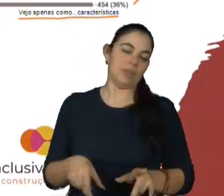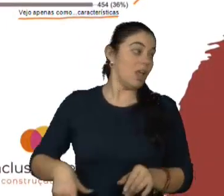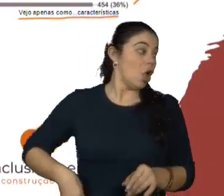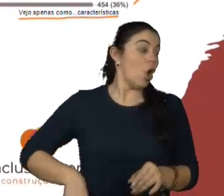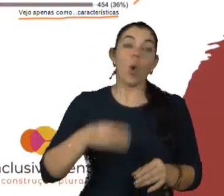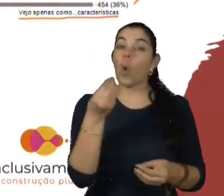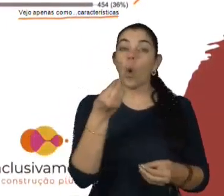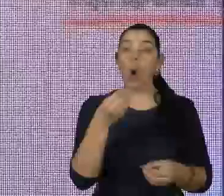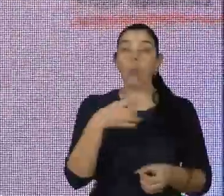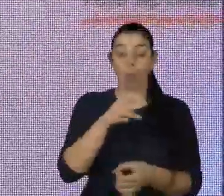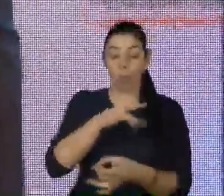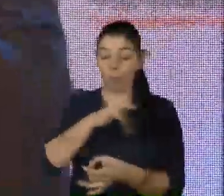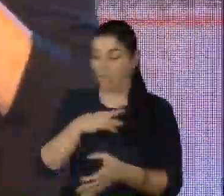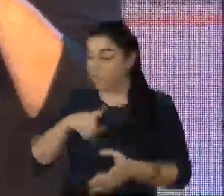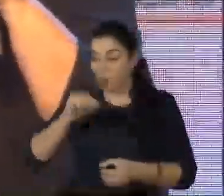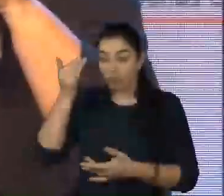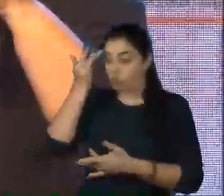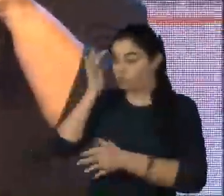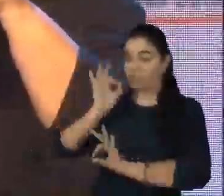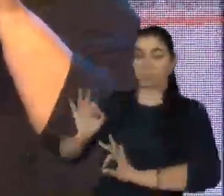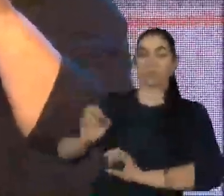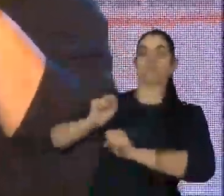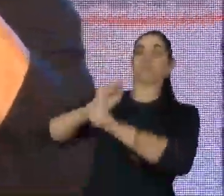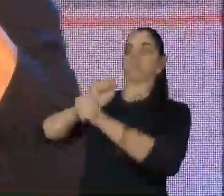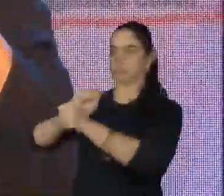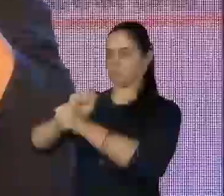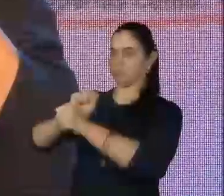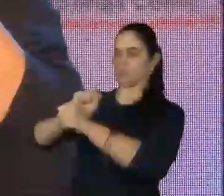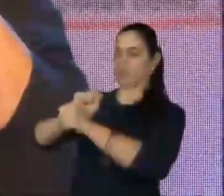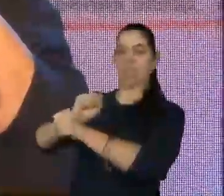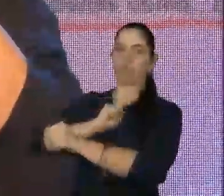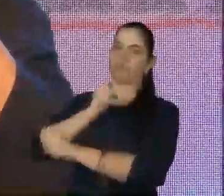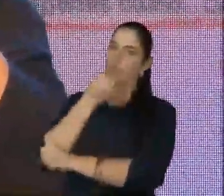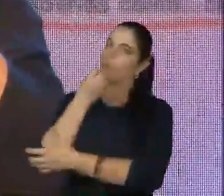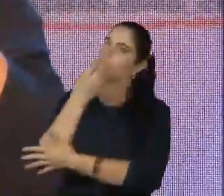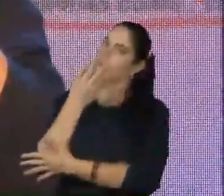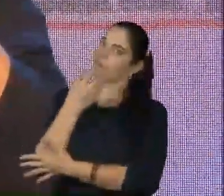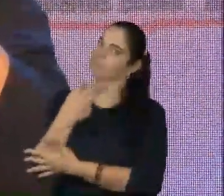Como o medo do desconhecido é algo que às vezes paralisa. E eu vou contar uma coisa para vocês.